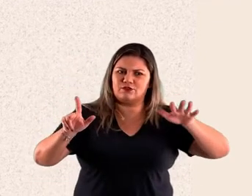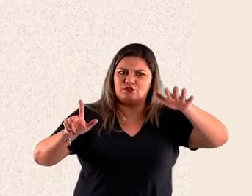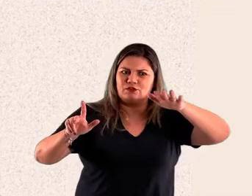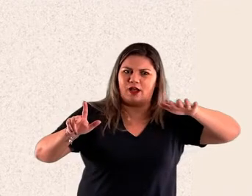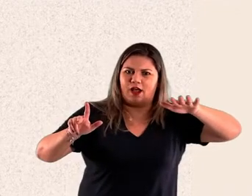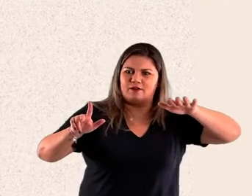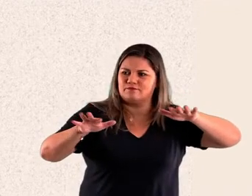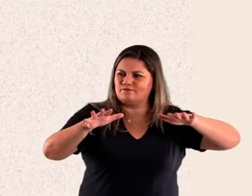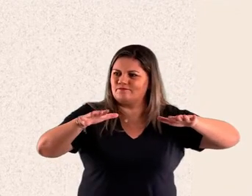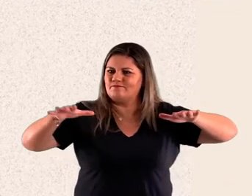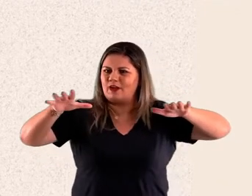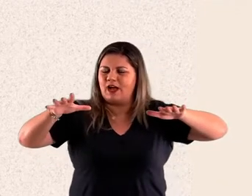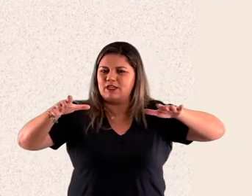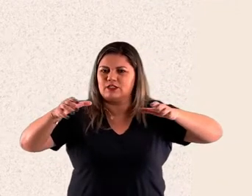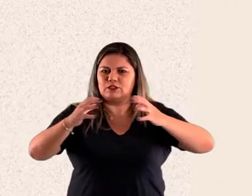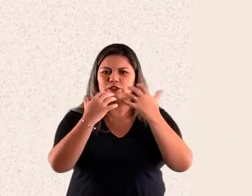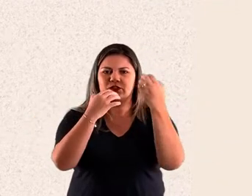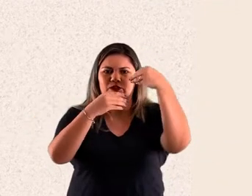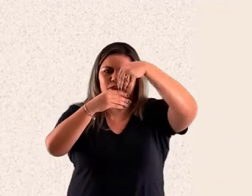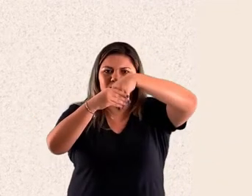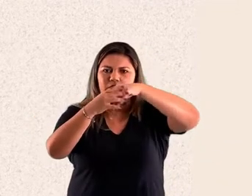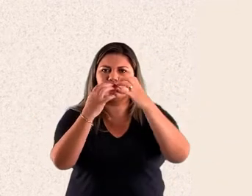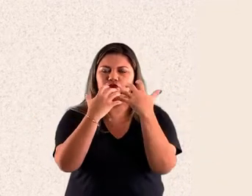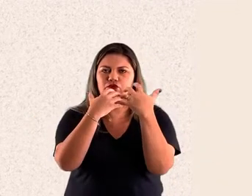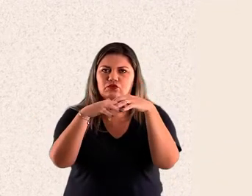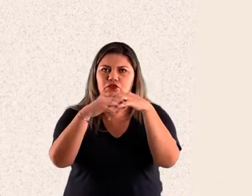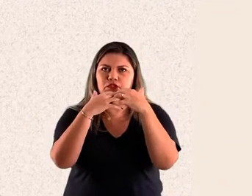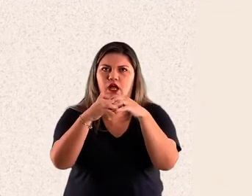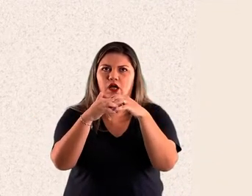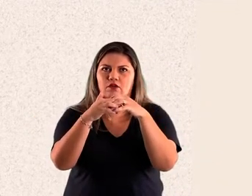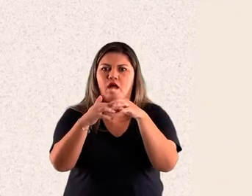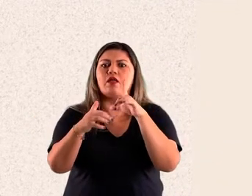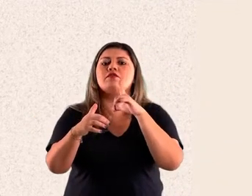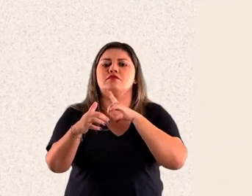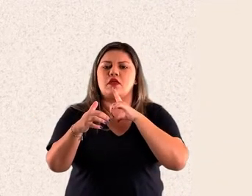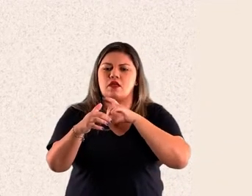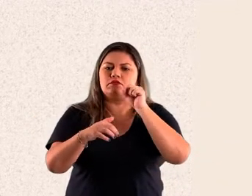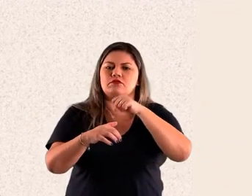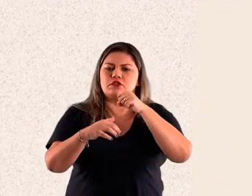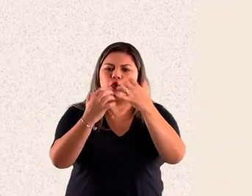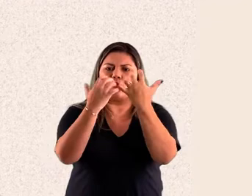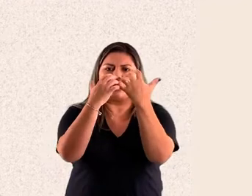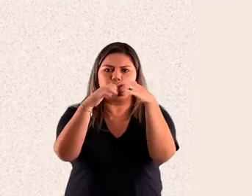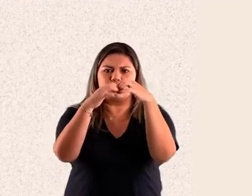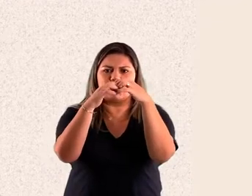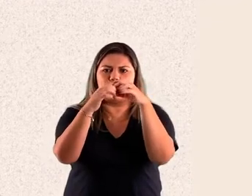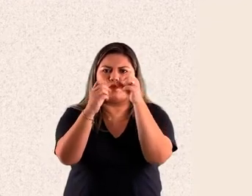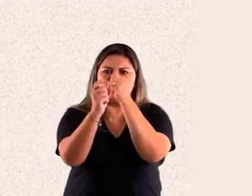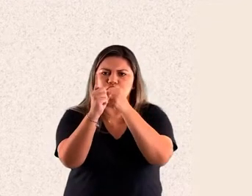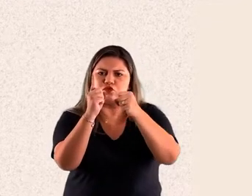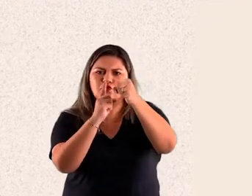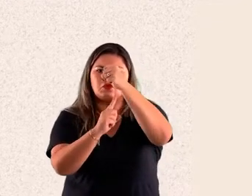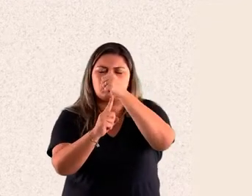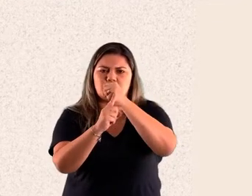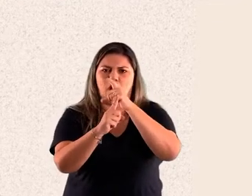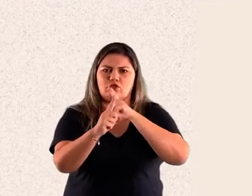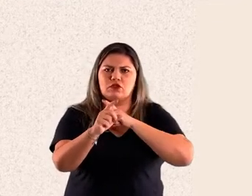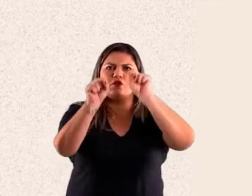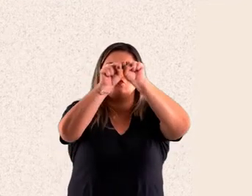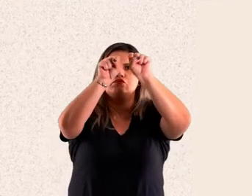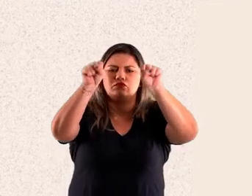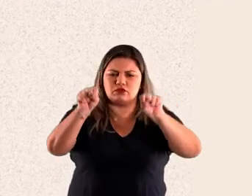cerebrais então nós temos o chamado cérebro social tá gente tem um sistema